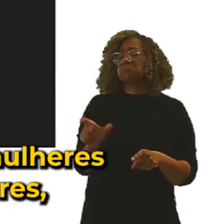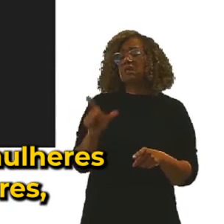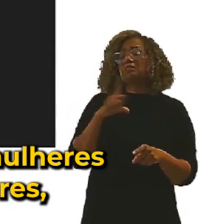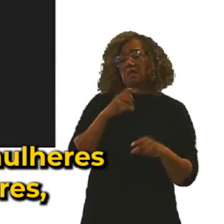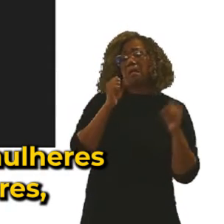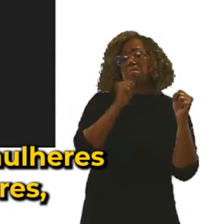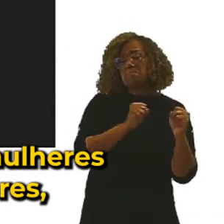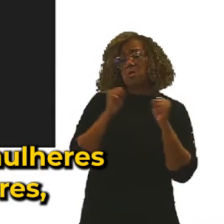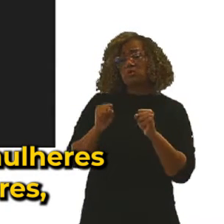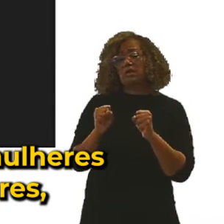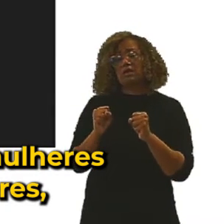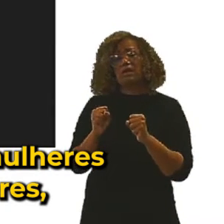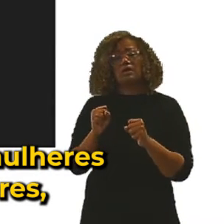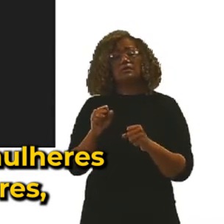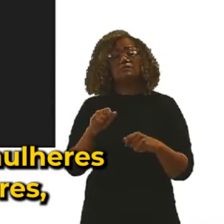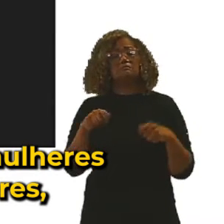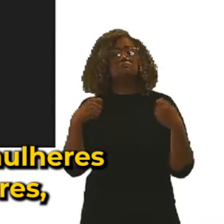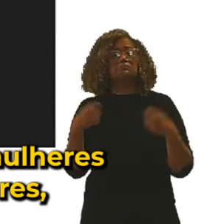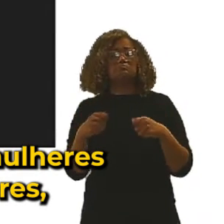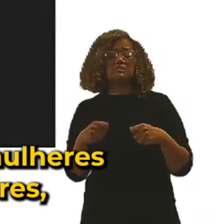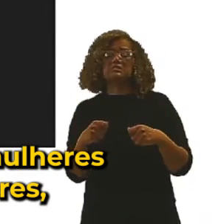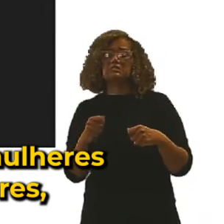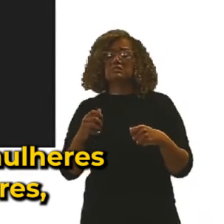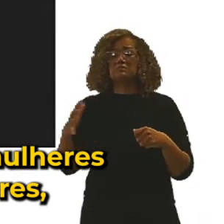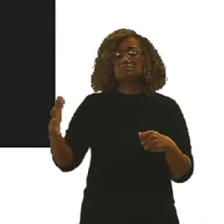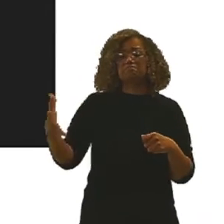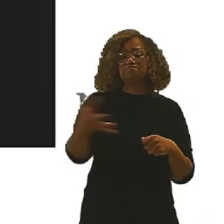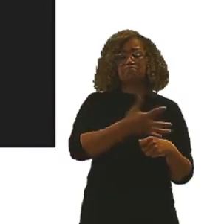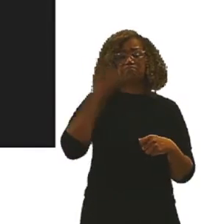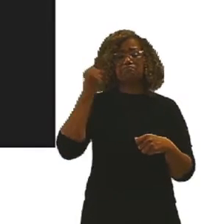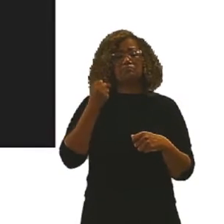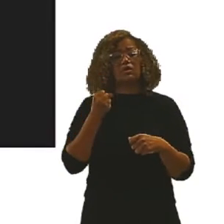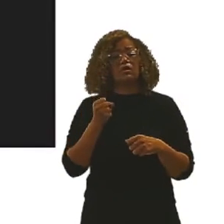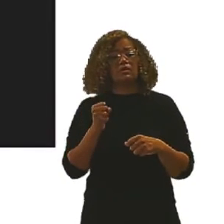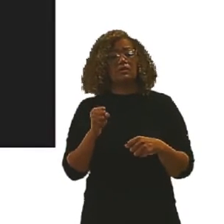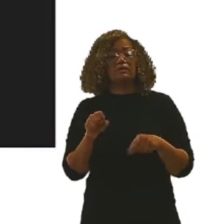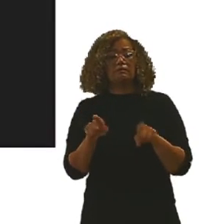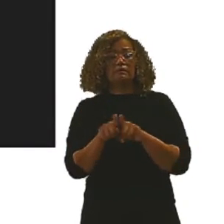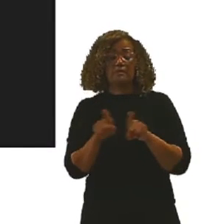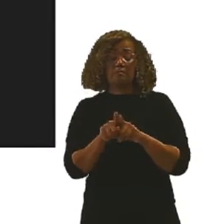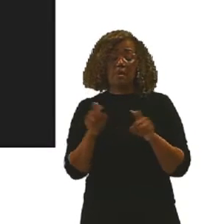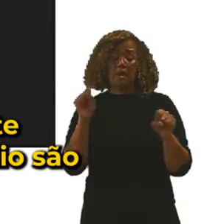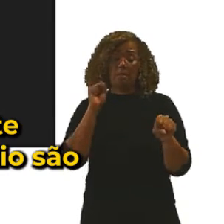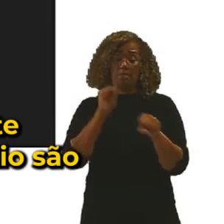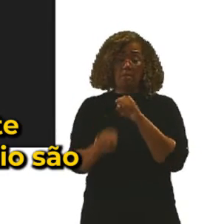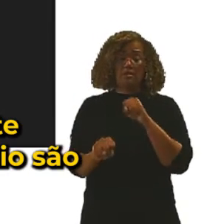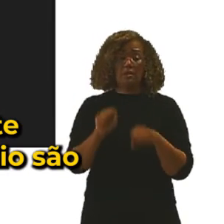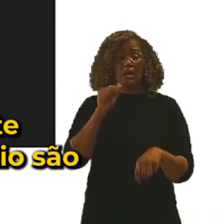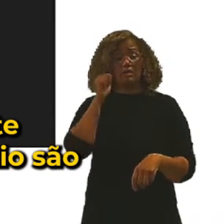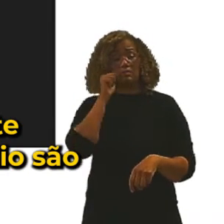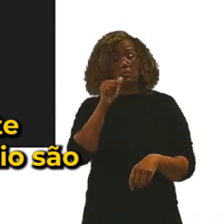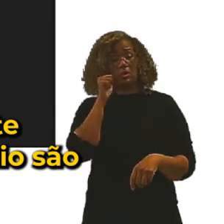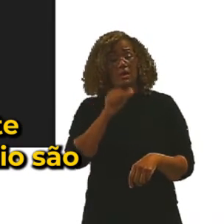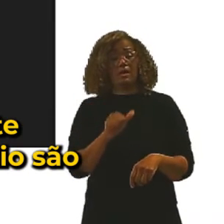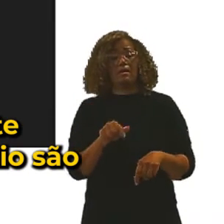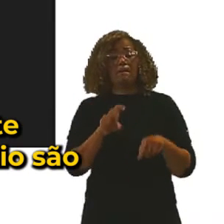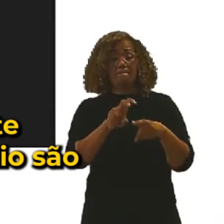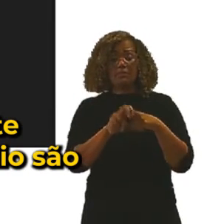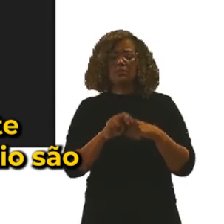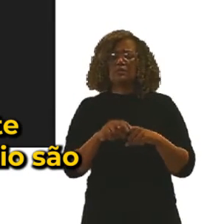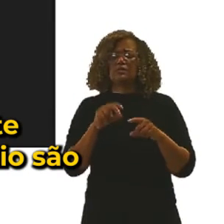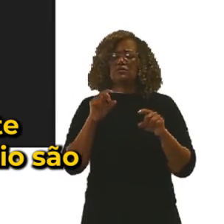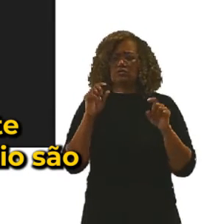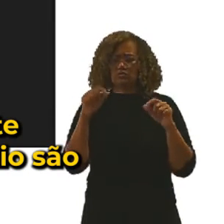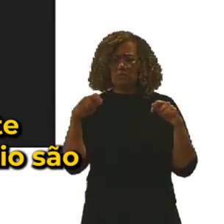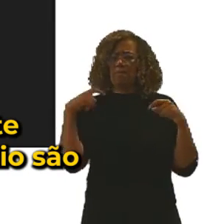mulheres, é que tem ceifado, né, a vida dessas mulheres. Nós temos ainda, isso aqui é especialmente